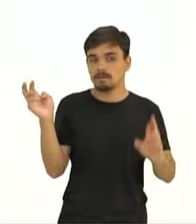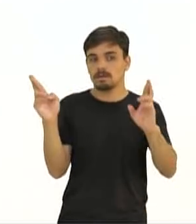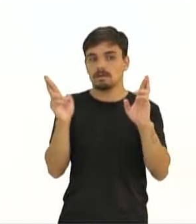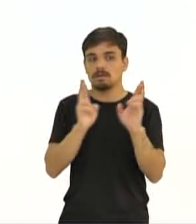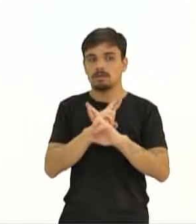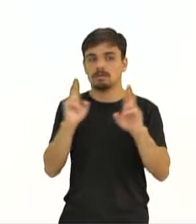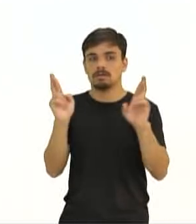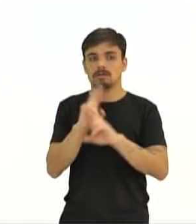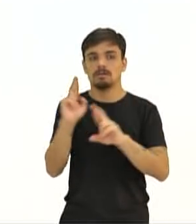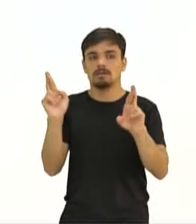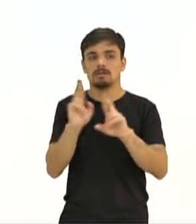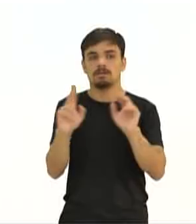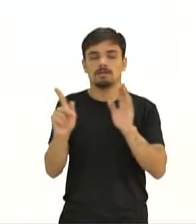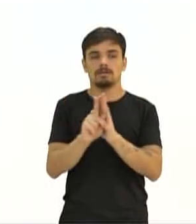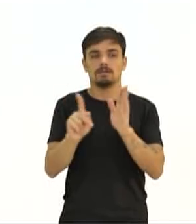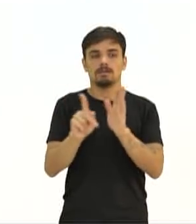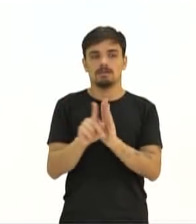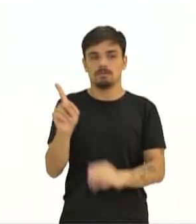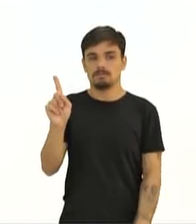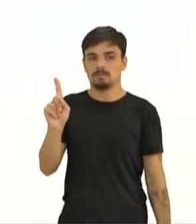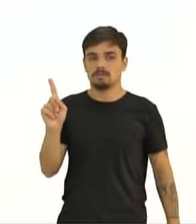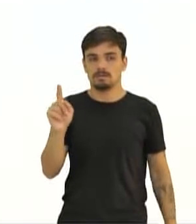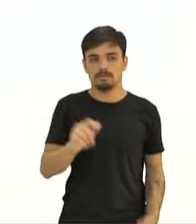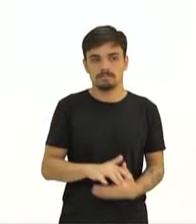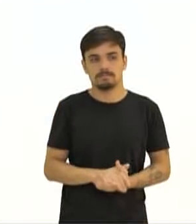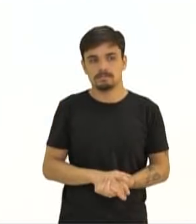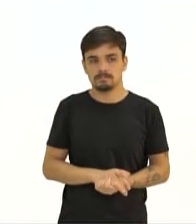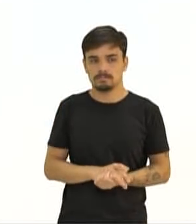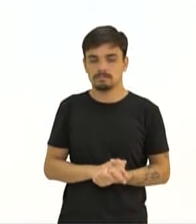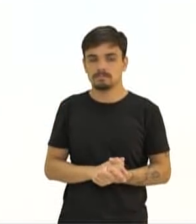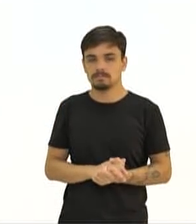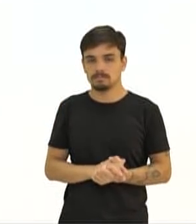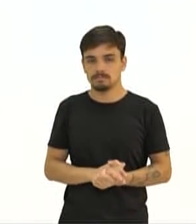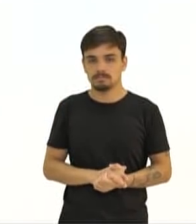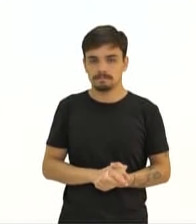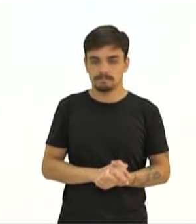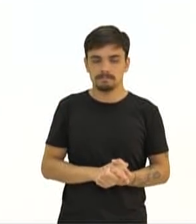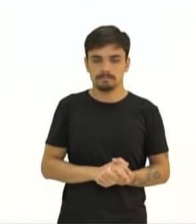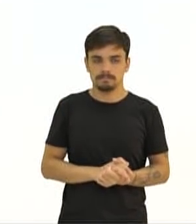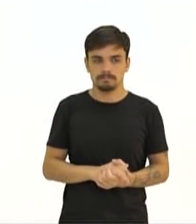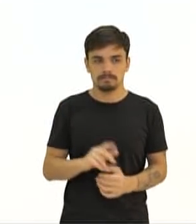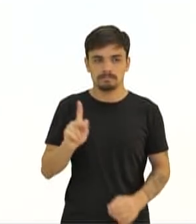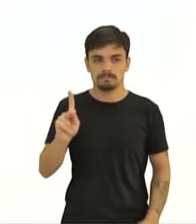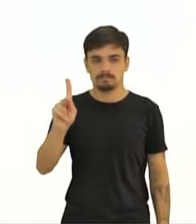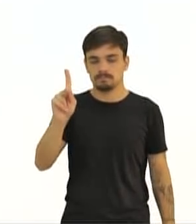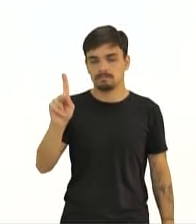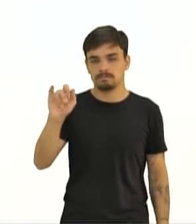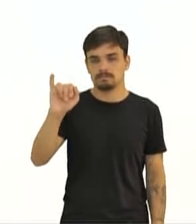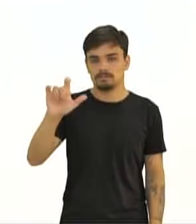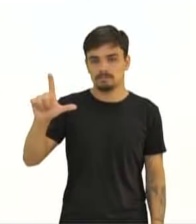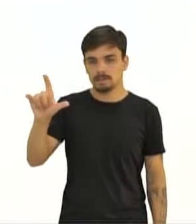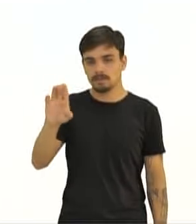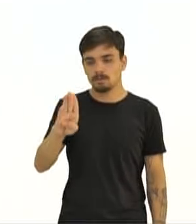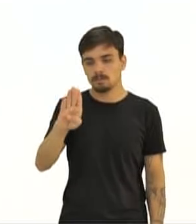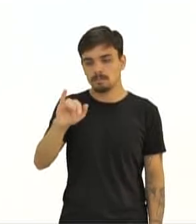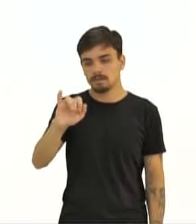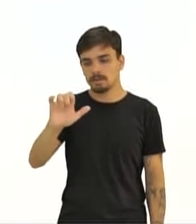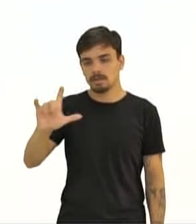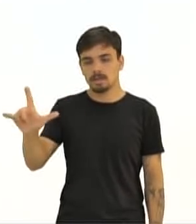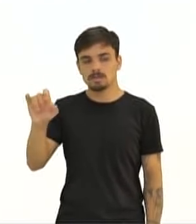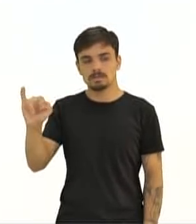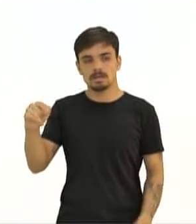com o famoso filme de Quentin Tarantino, chamado o quê? Kill Bill. Olha, se